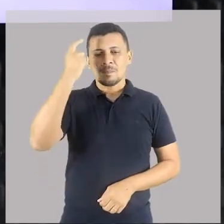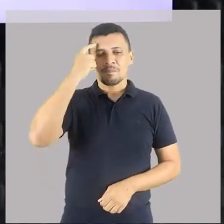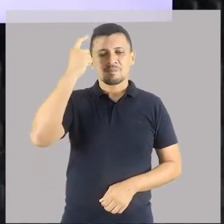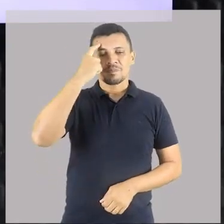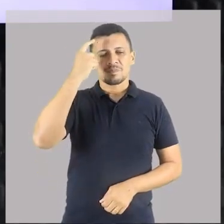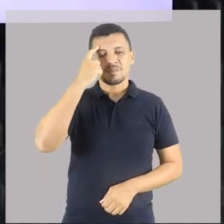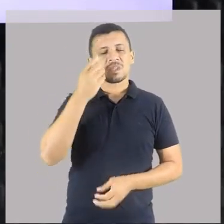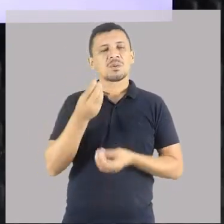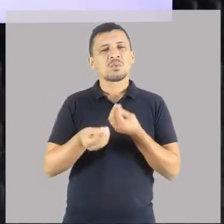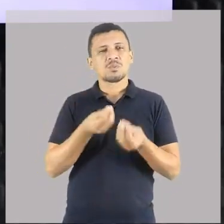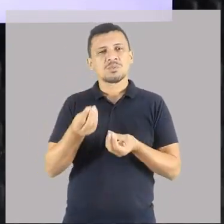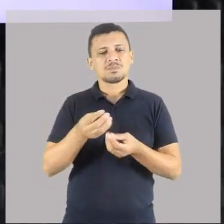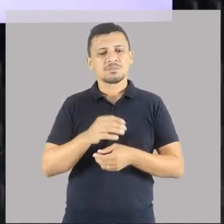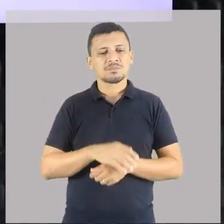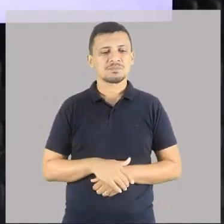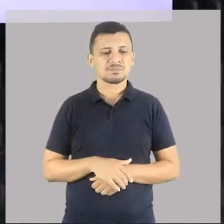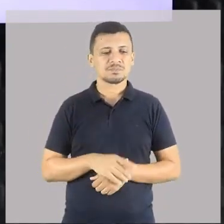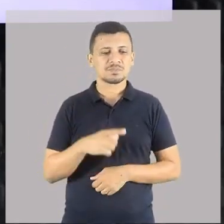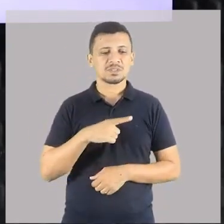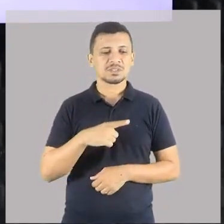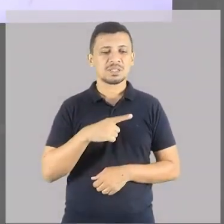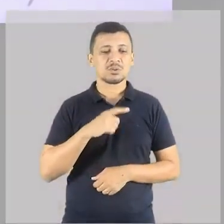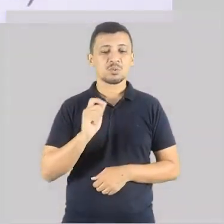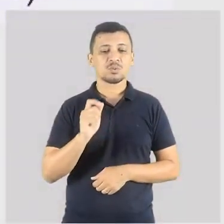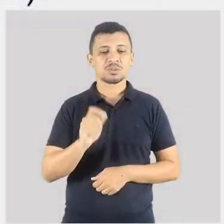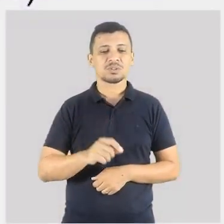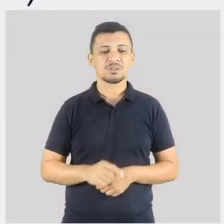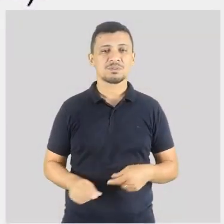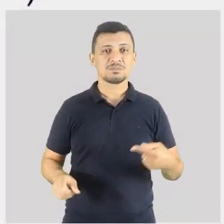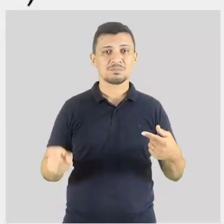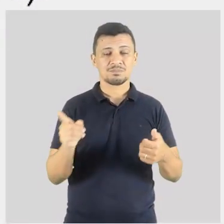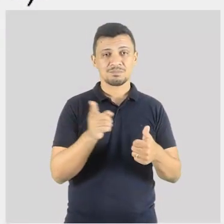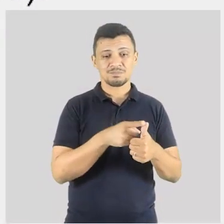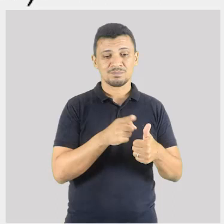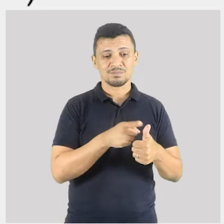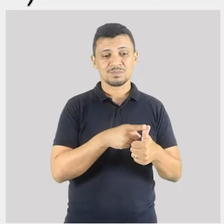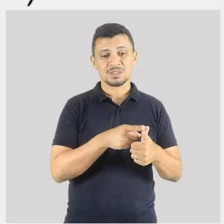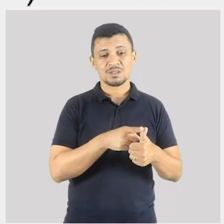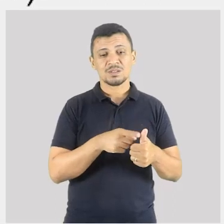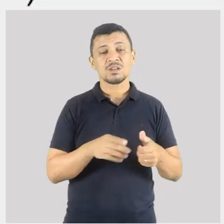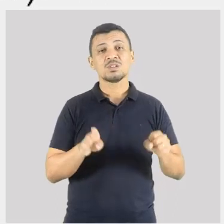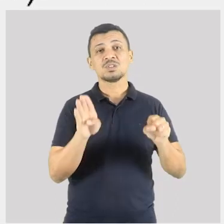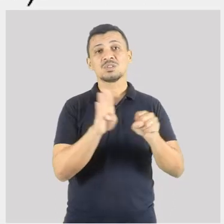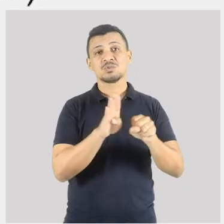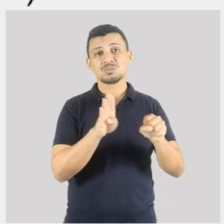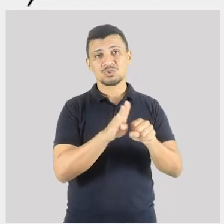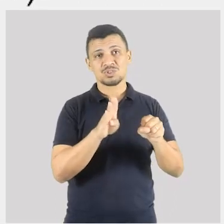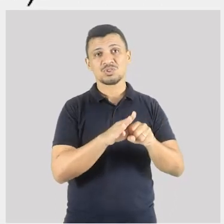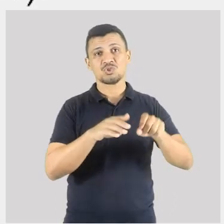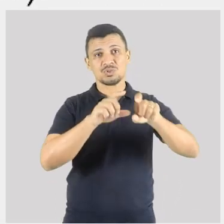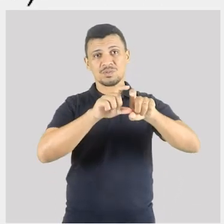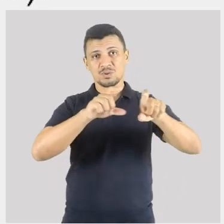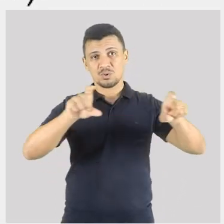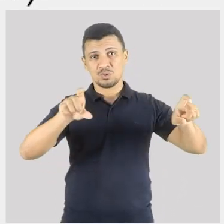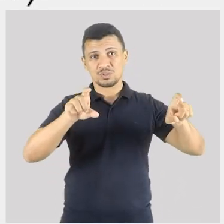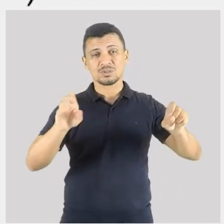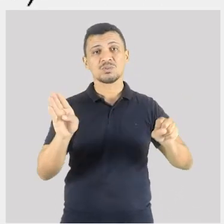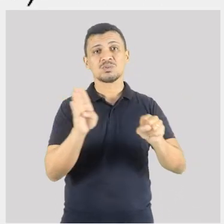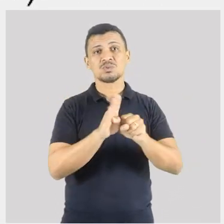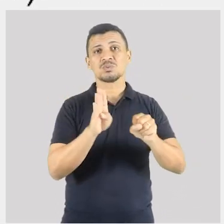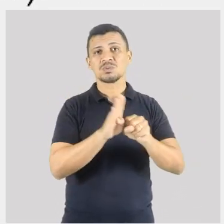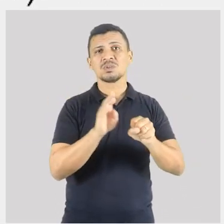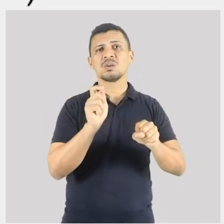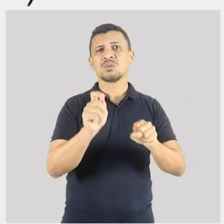composto de subordinação, nós vamos ter as orações que são substantivas, O que são as orações substantivas? São